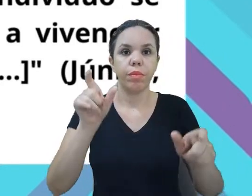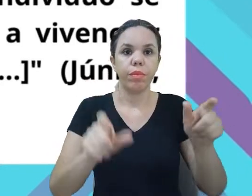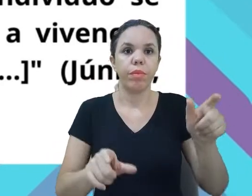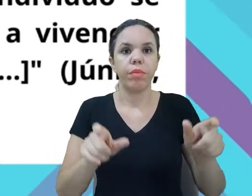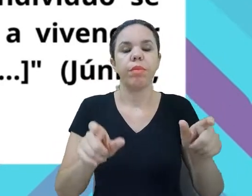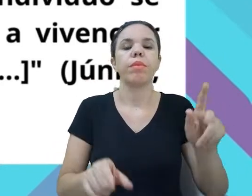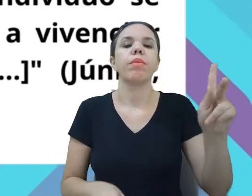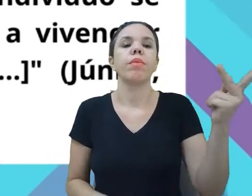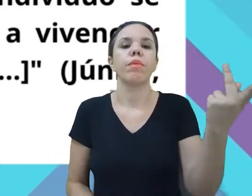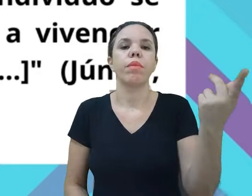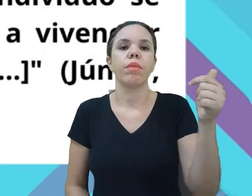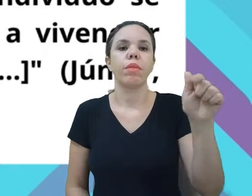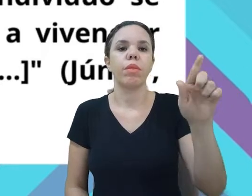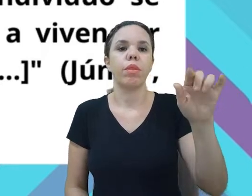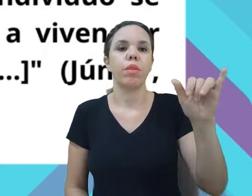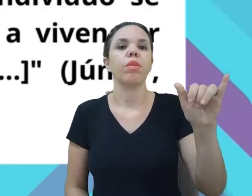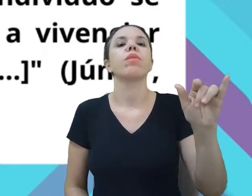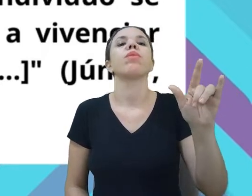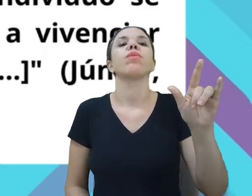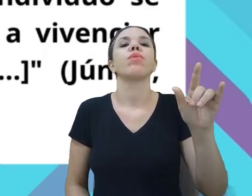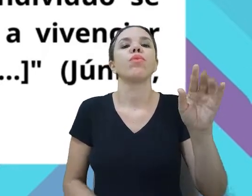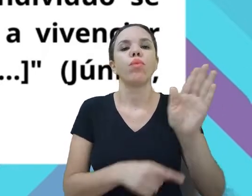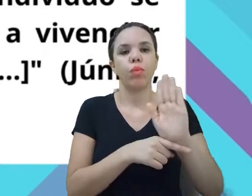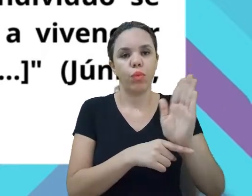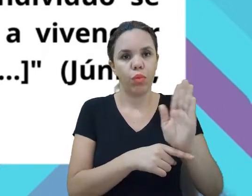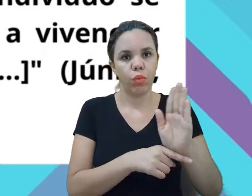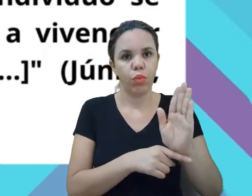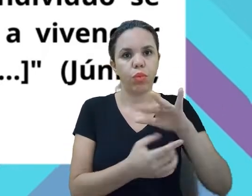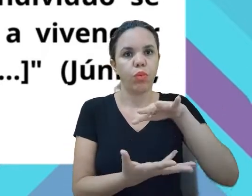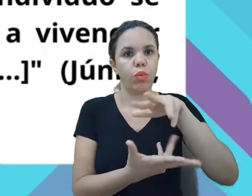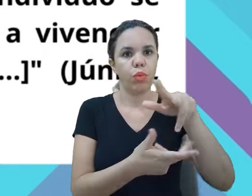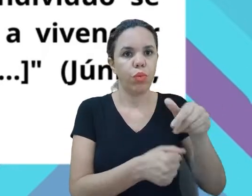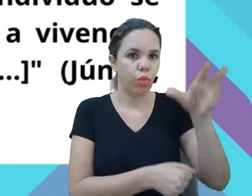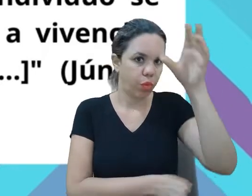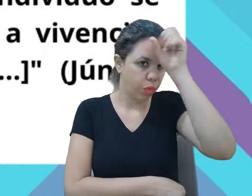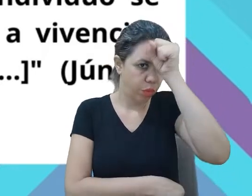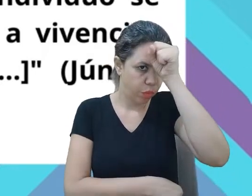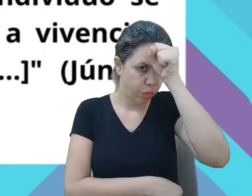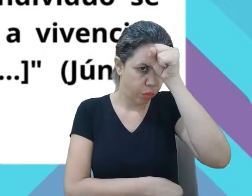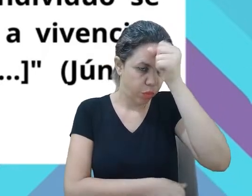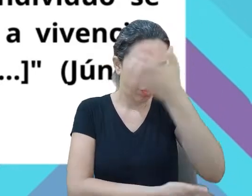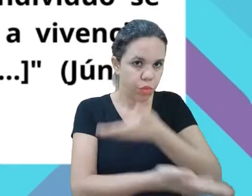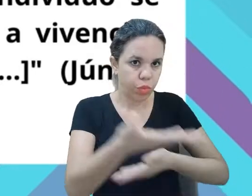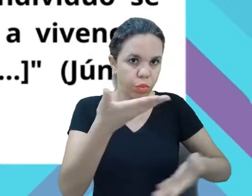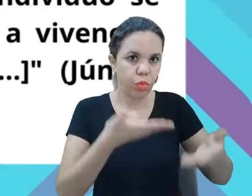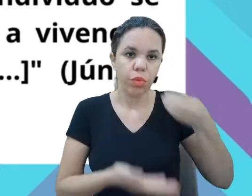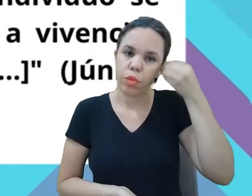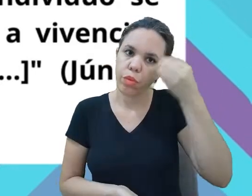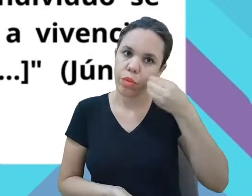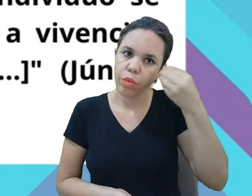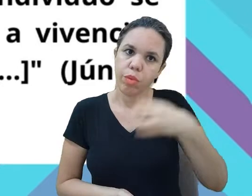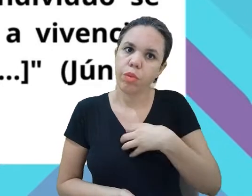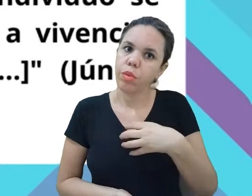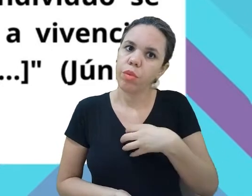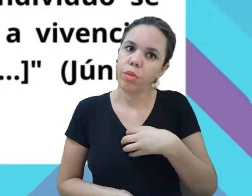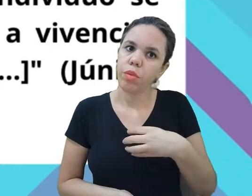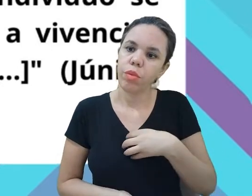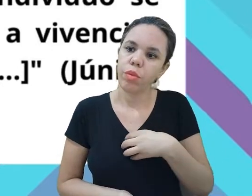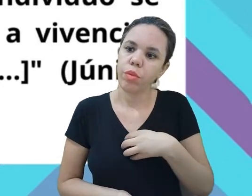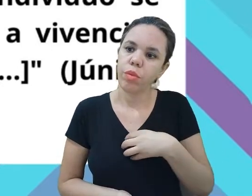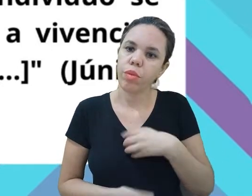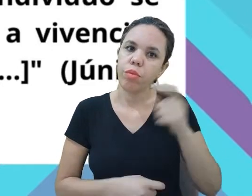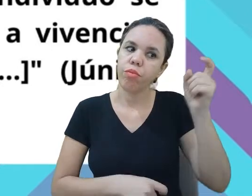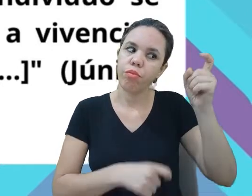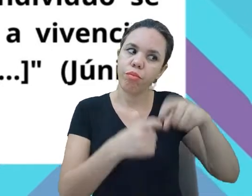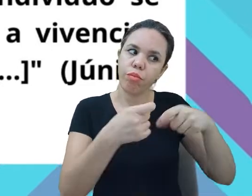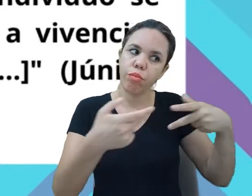esse indivíduo, no caso da Riley no filme, se configura no mundo e como ele aprendeu a vivenciar seus